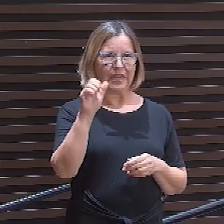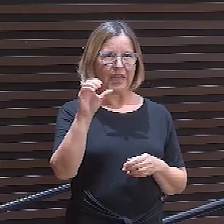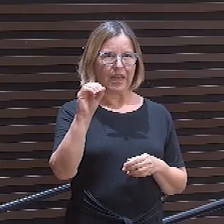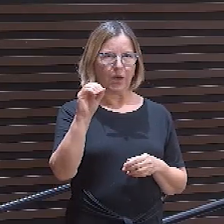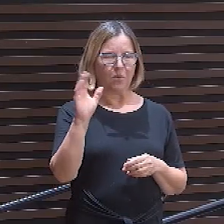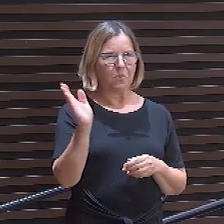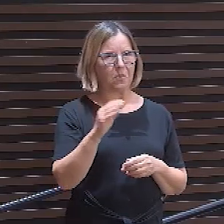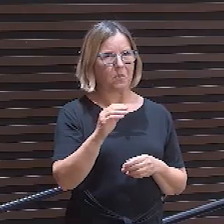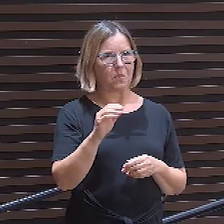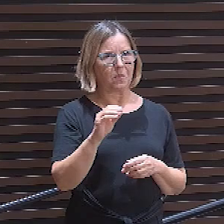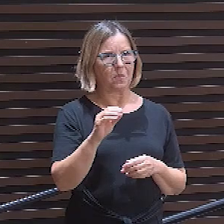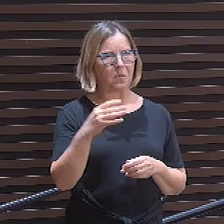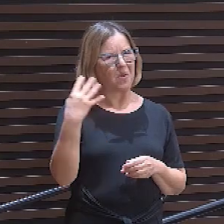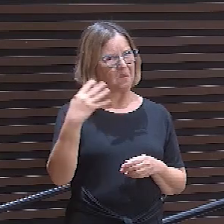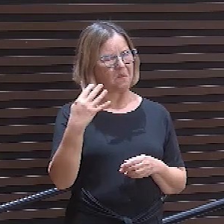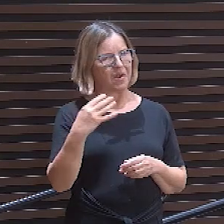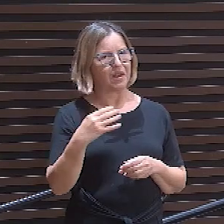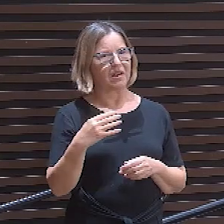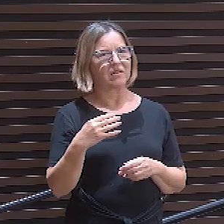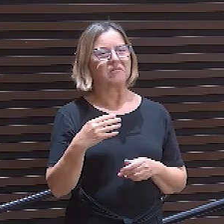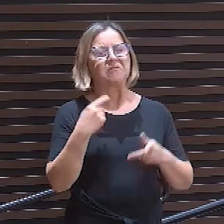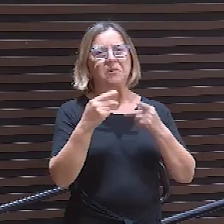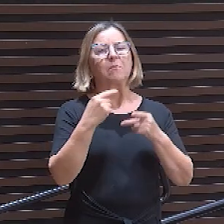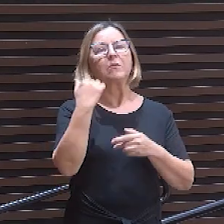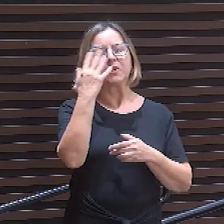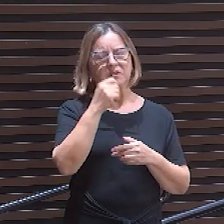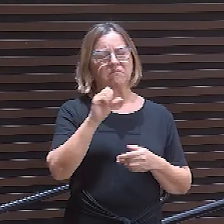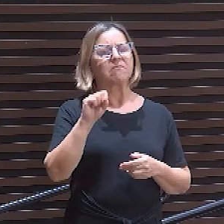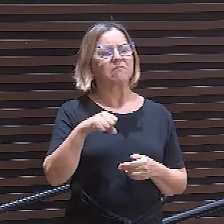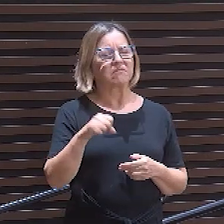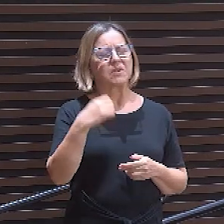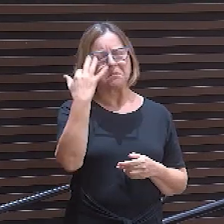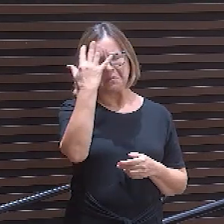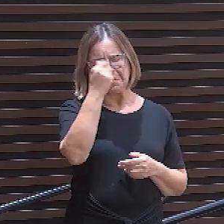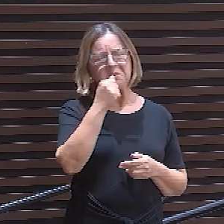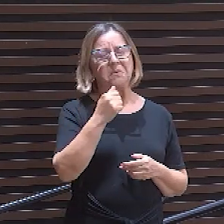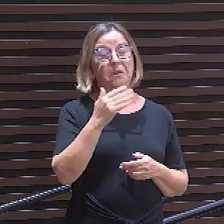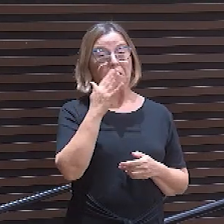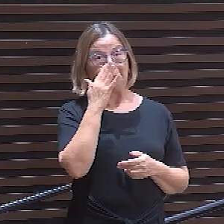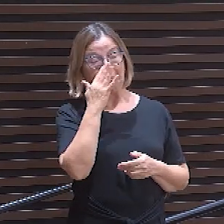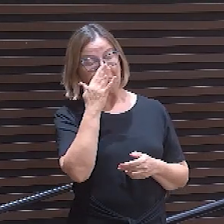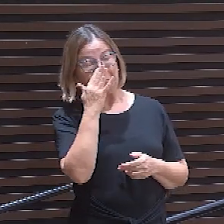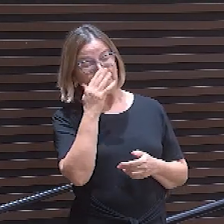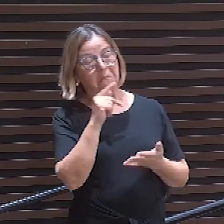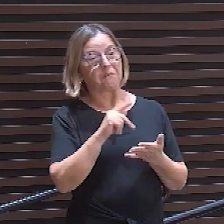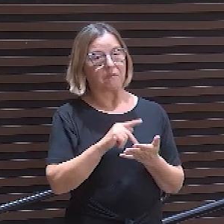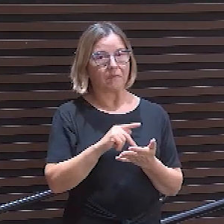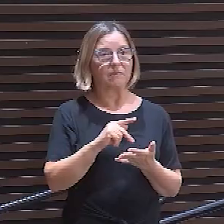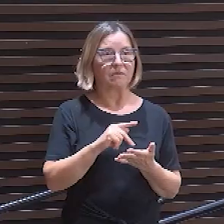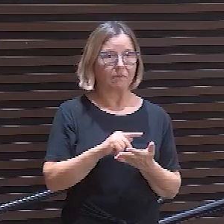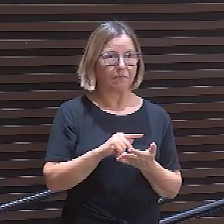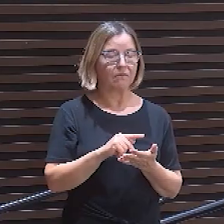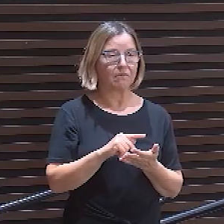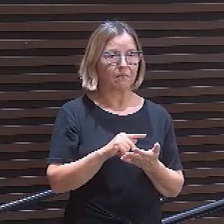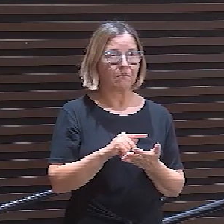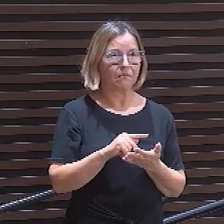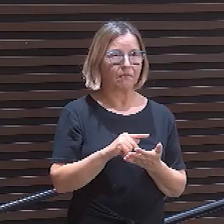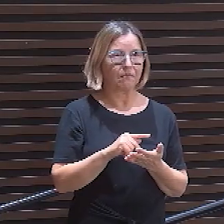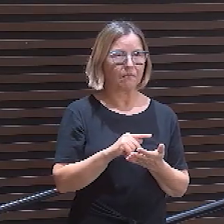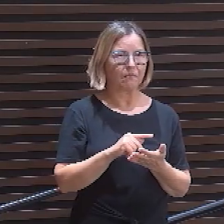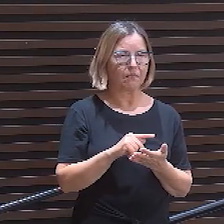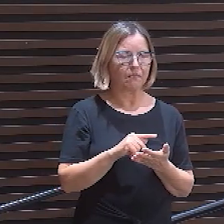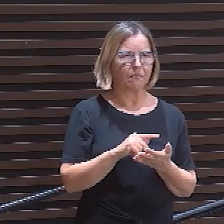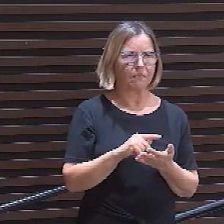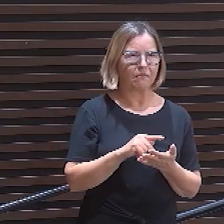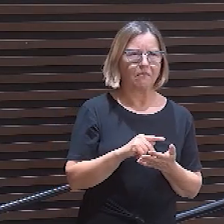disse, sim, muito bonita, impressionante, é realmente uma